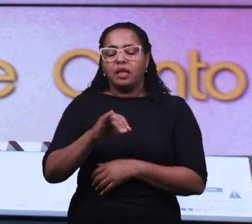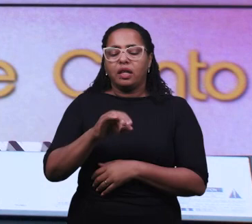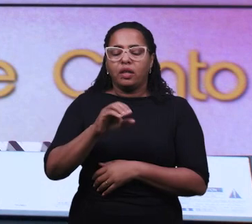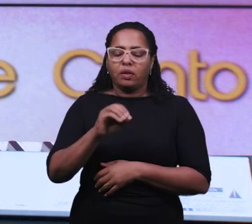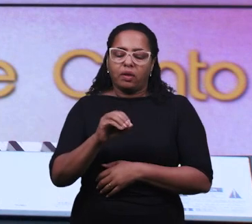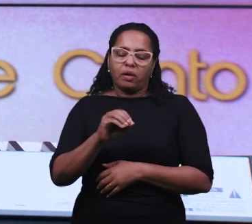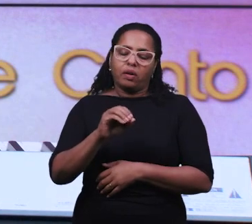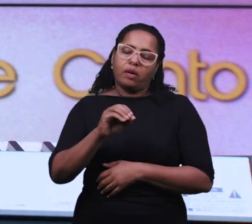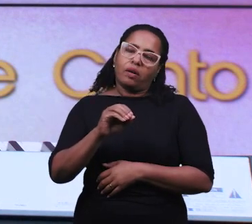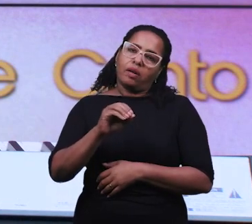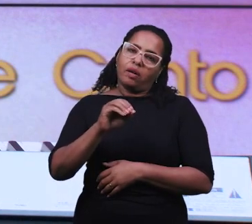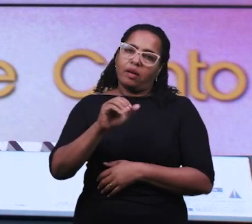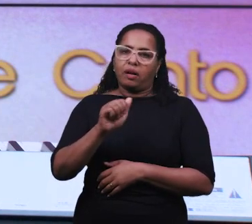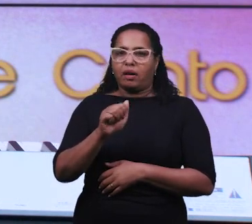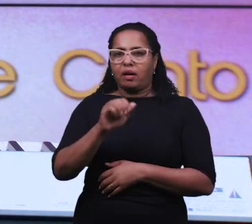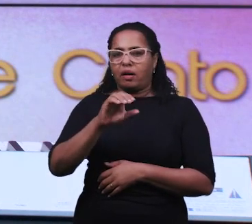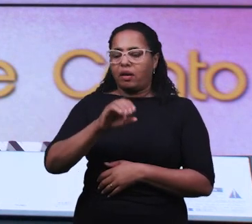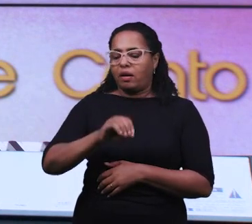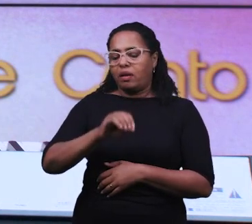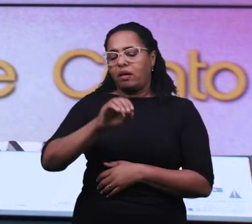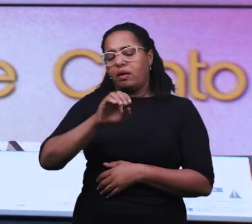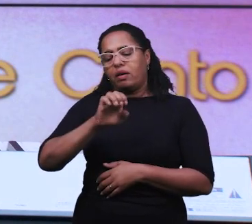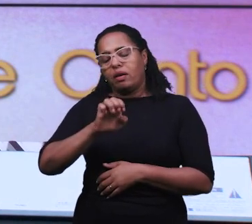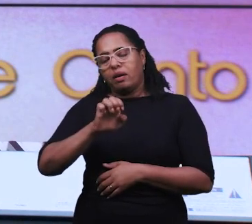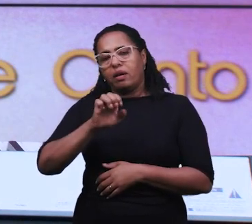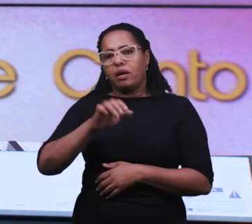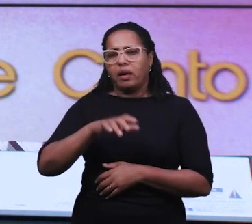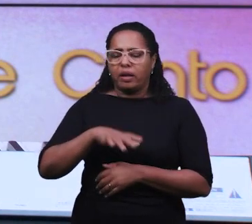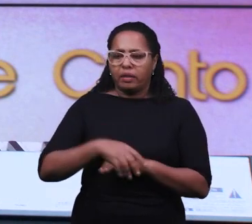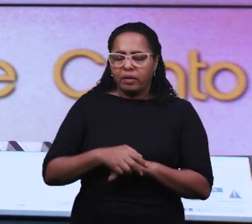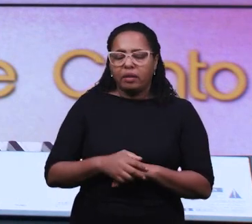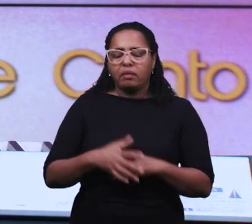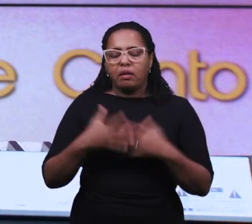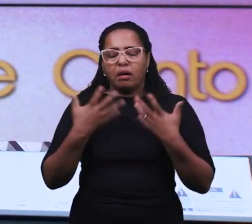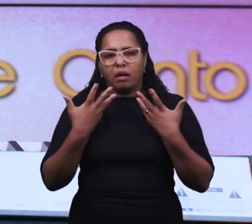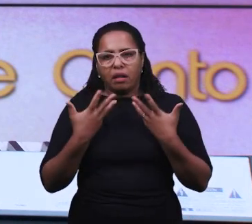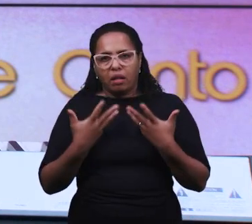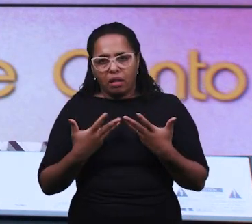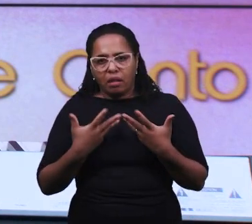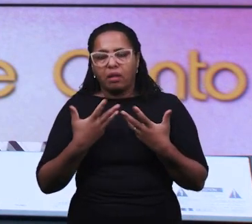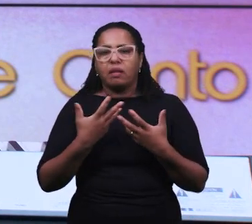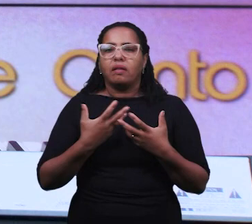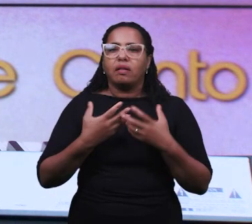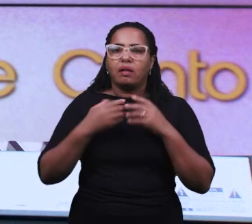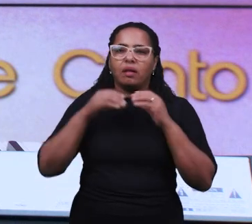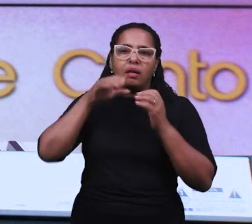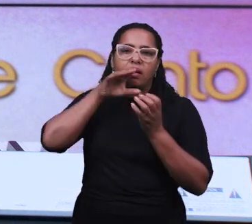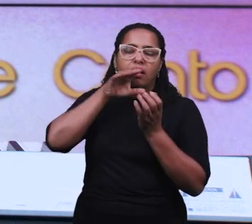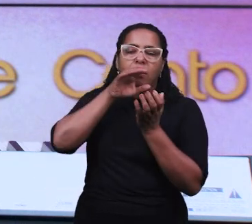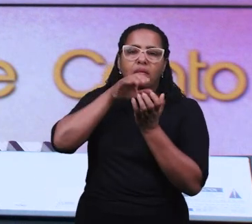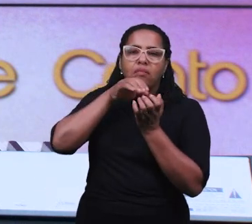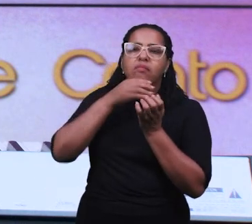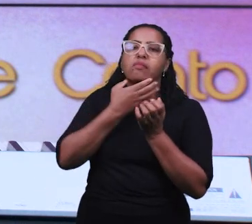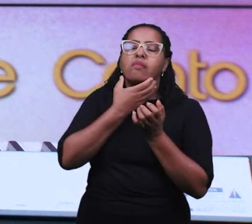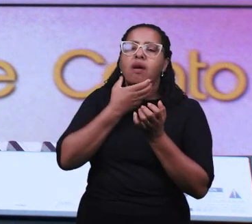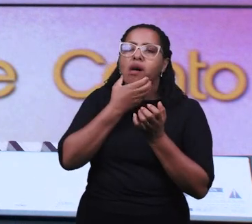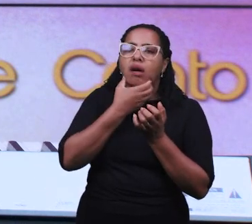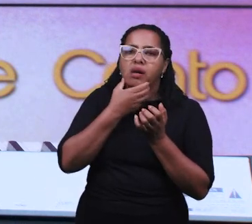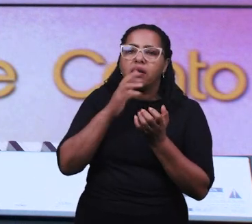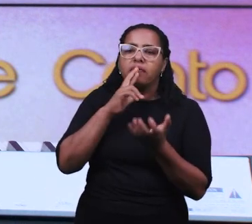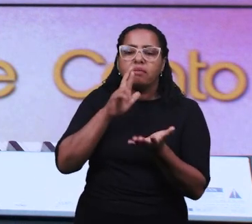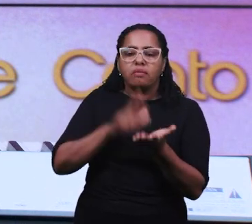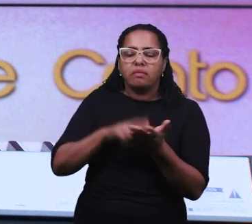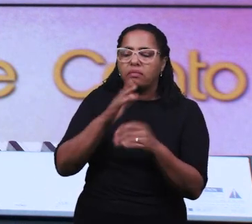I, O, A, O, E. Essa movimentação exagerada vai cansar os meus articuladores e não vai